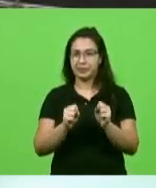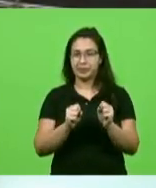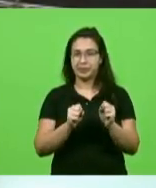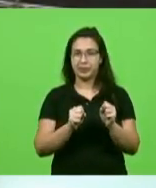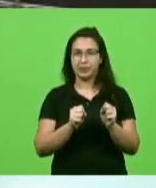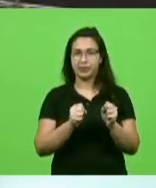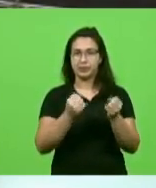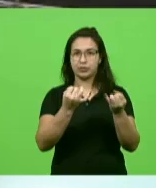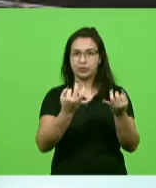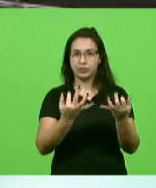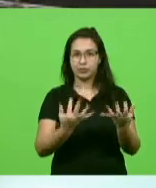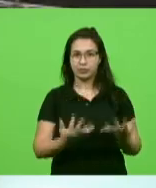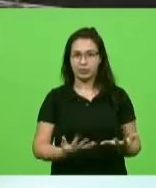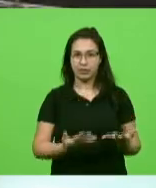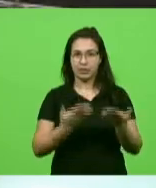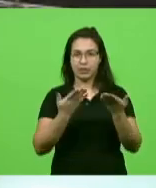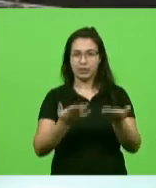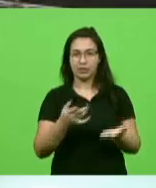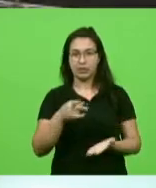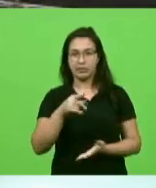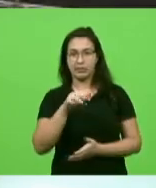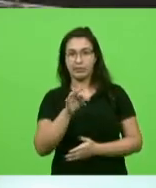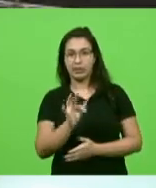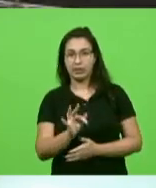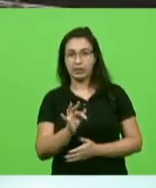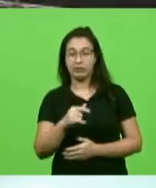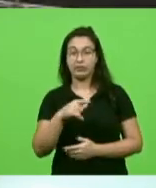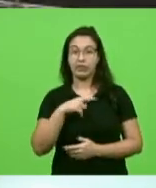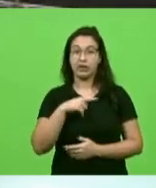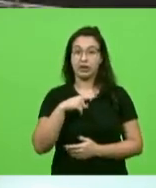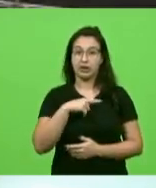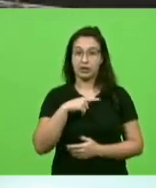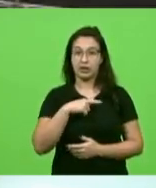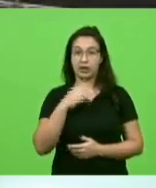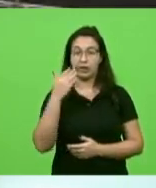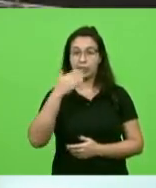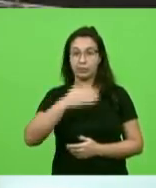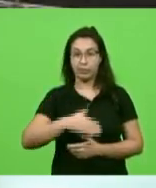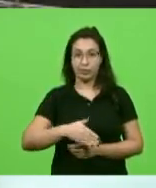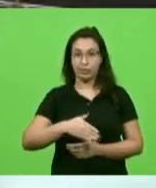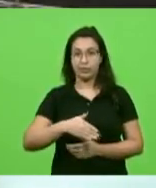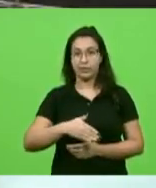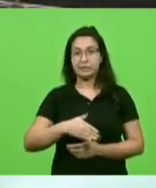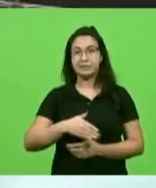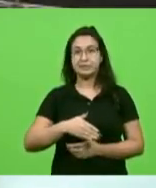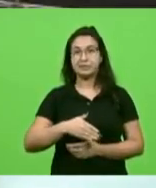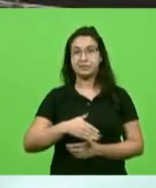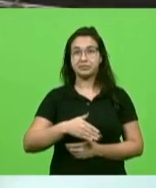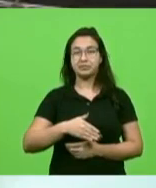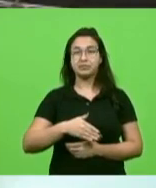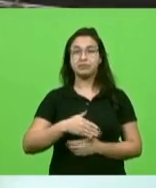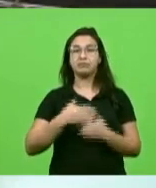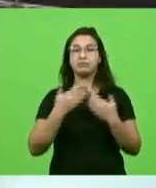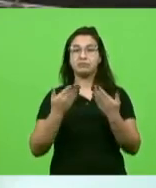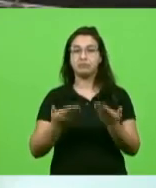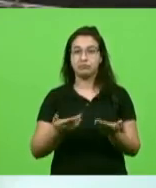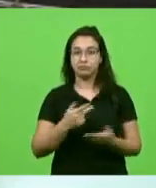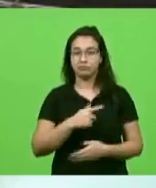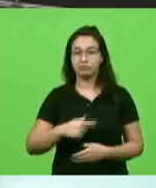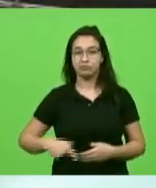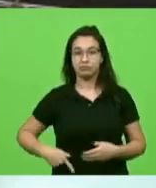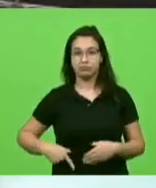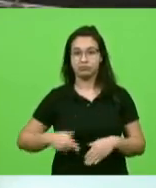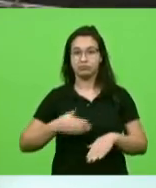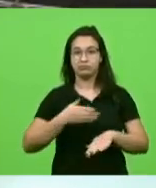da a entrar para embasar a resistência bem difícil é do envolvimento